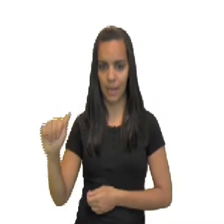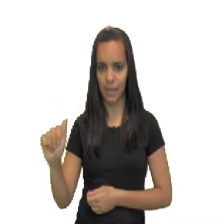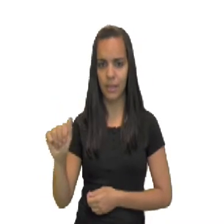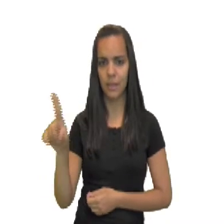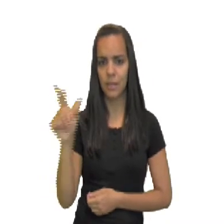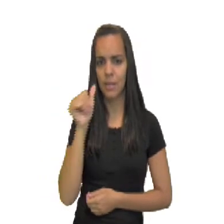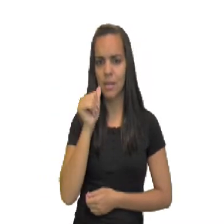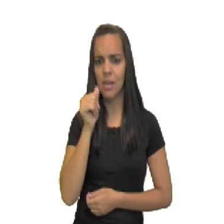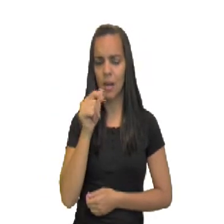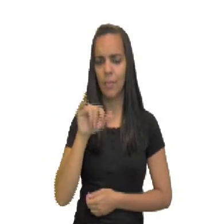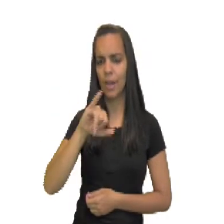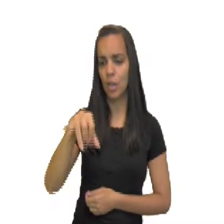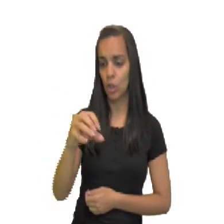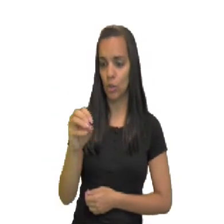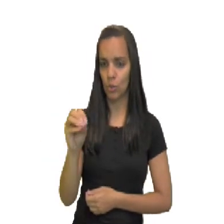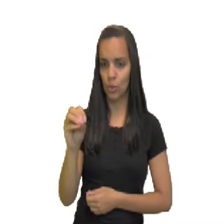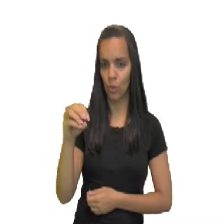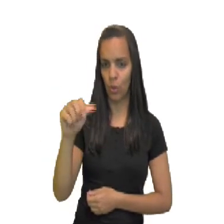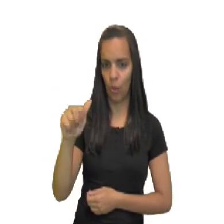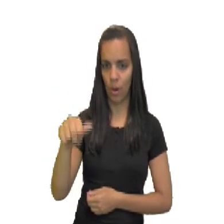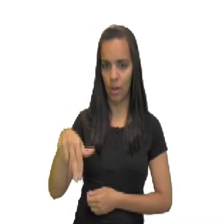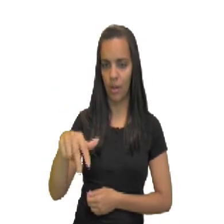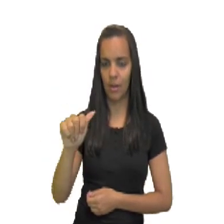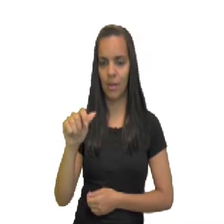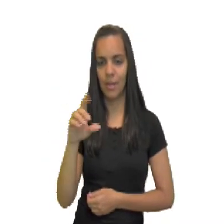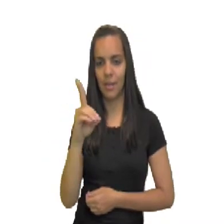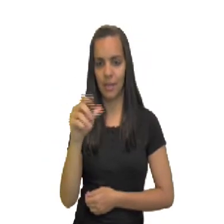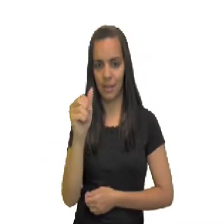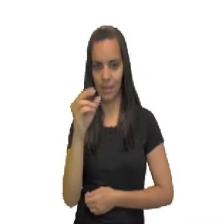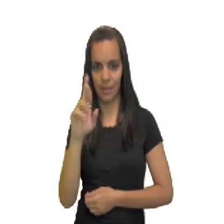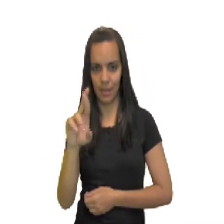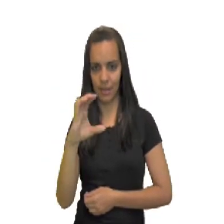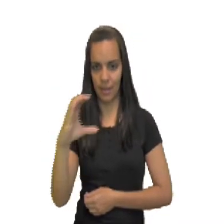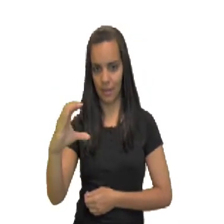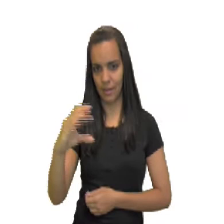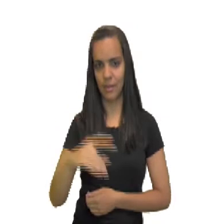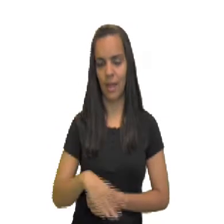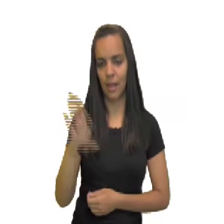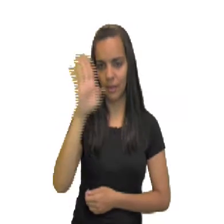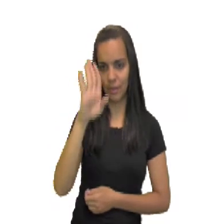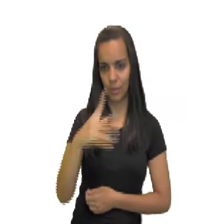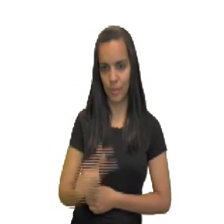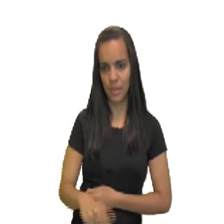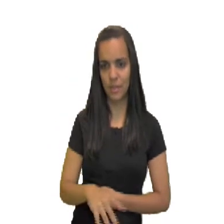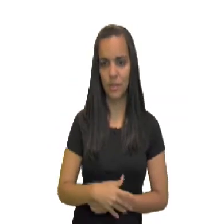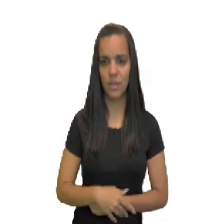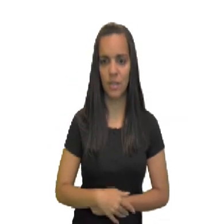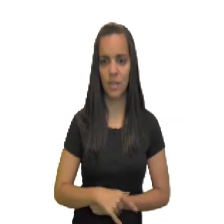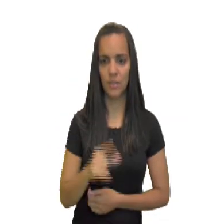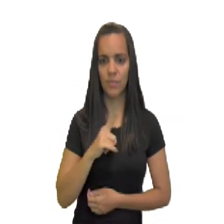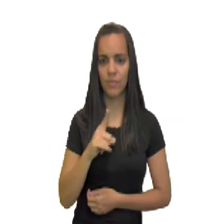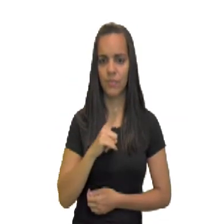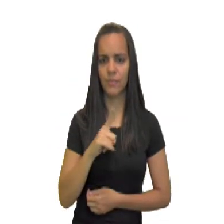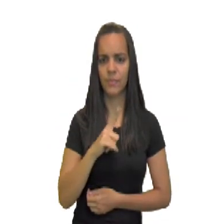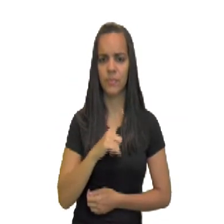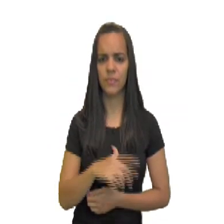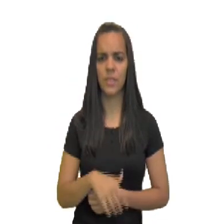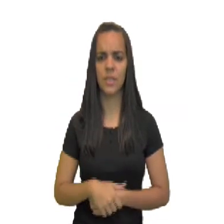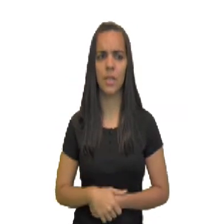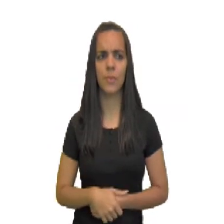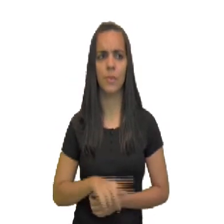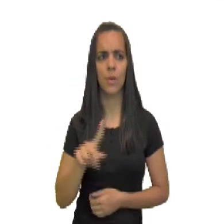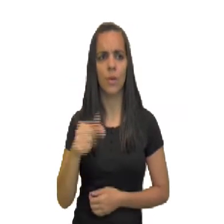Joana d'Arc brasileira, lutou pela independência do Brasil no século XIX. Anita Garibaldi,